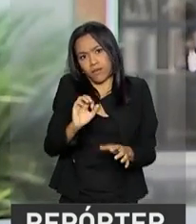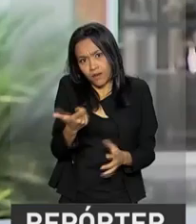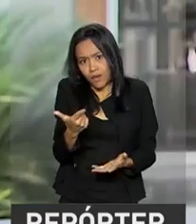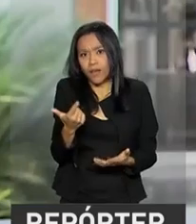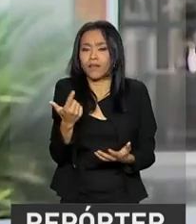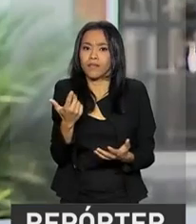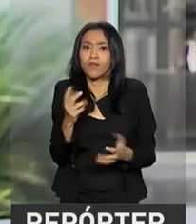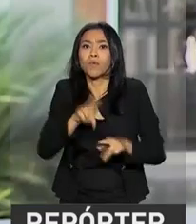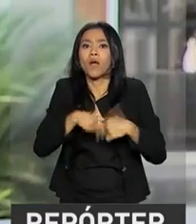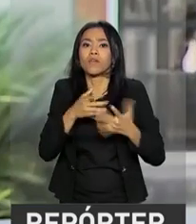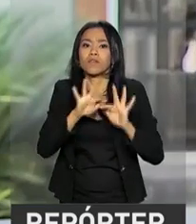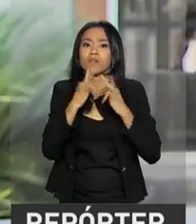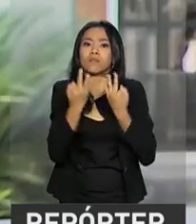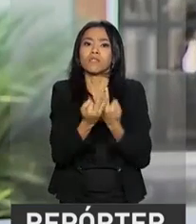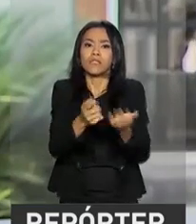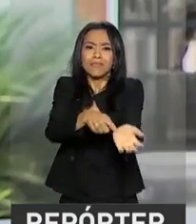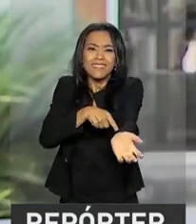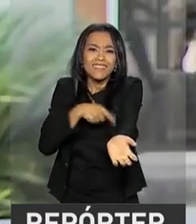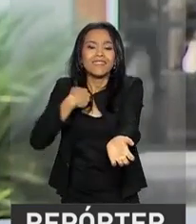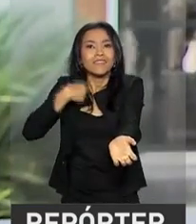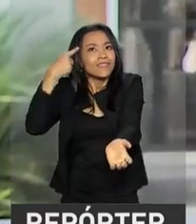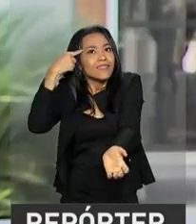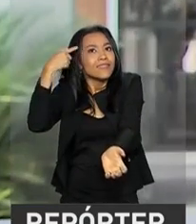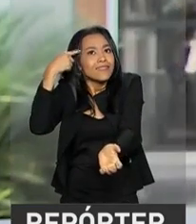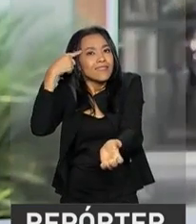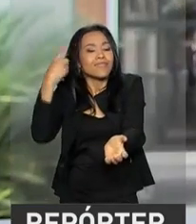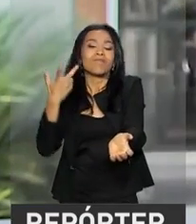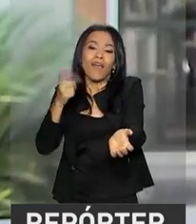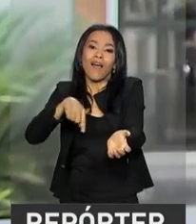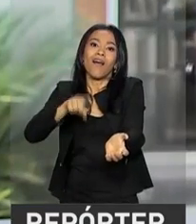os laços familiares é que contam muito